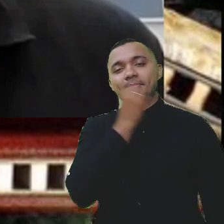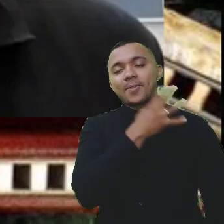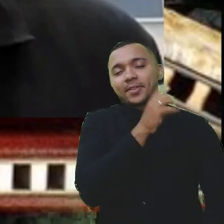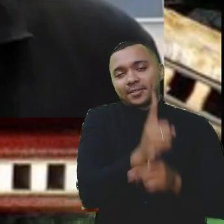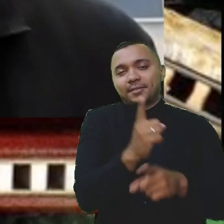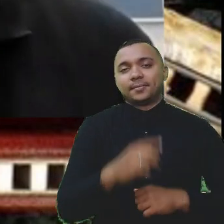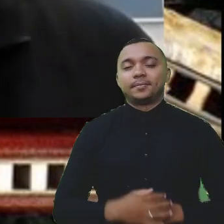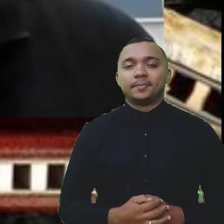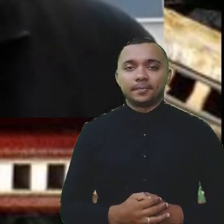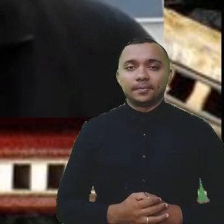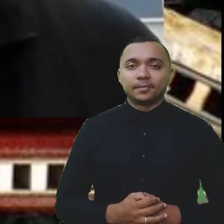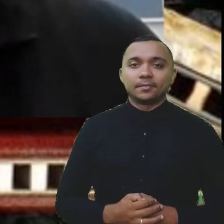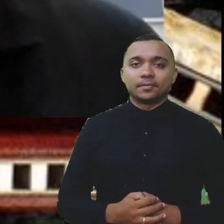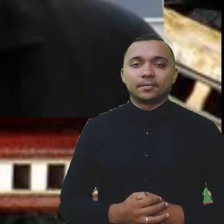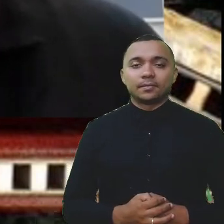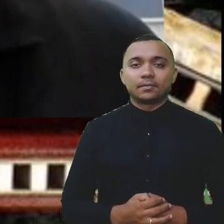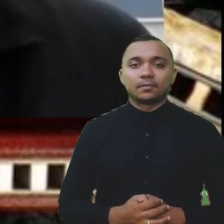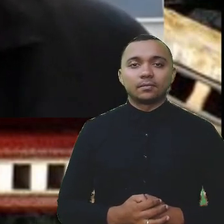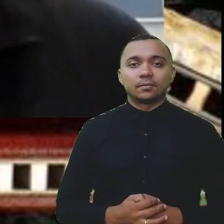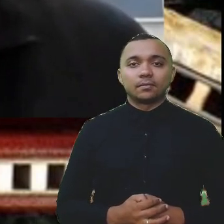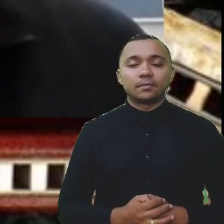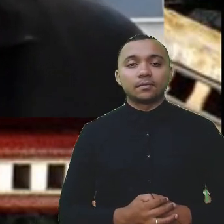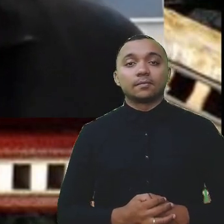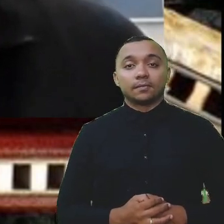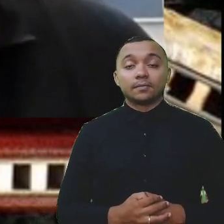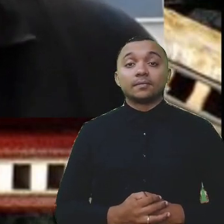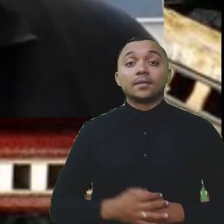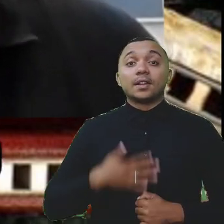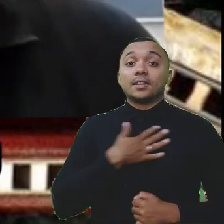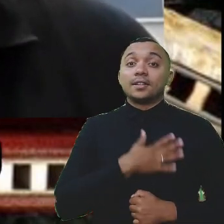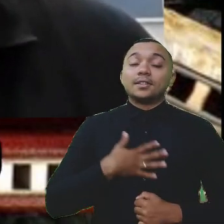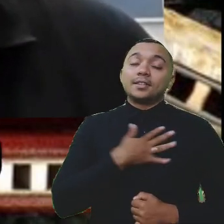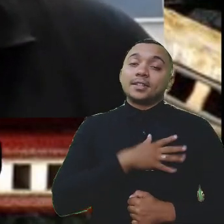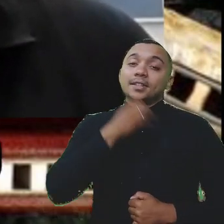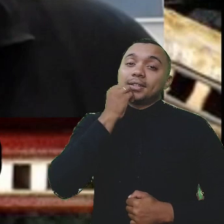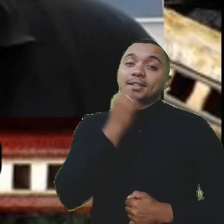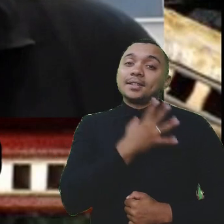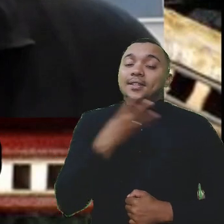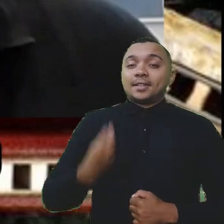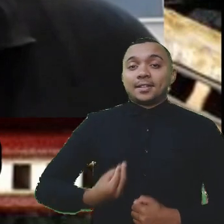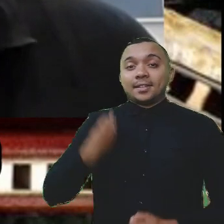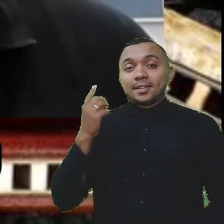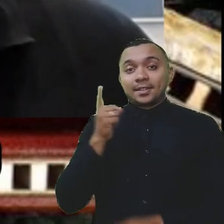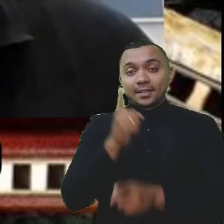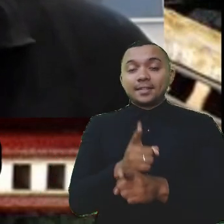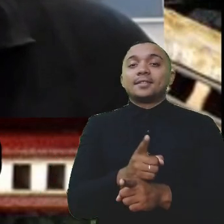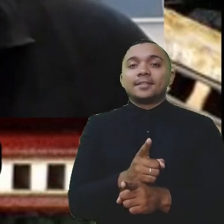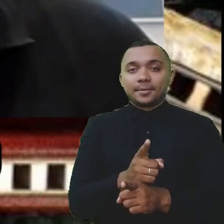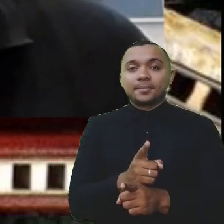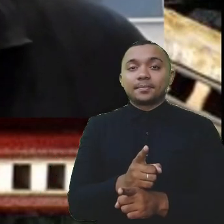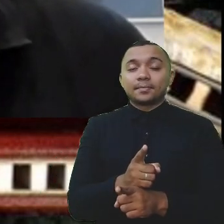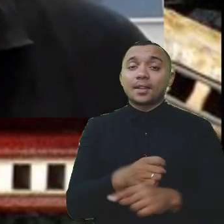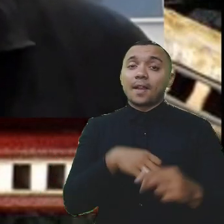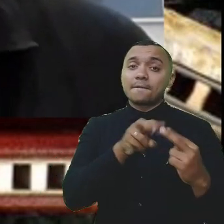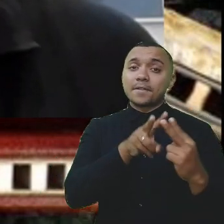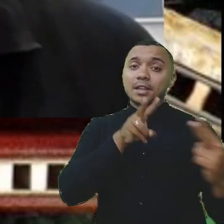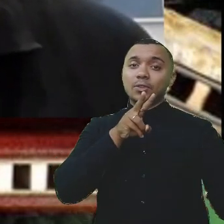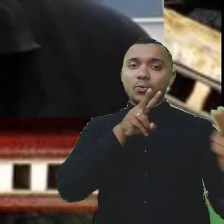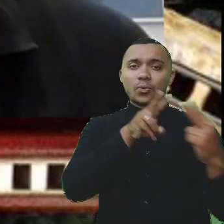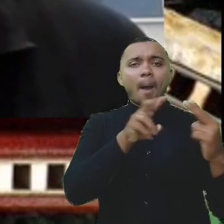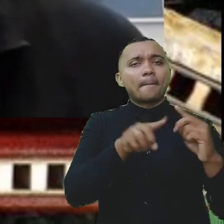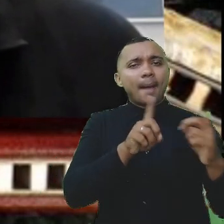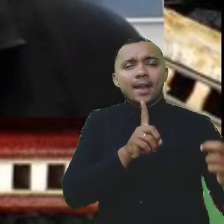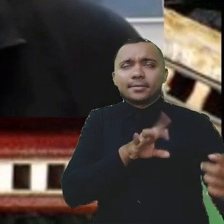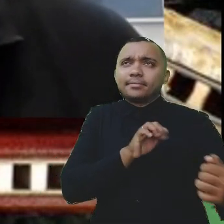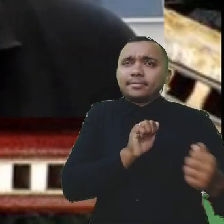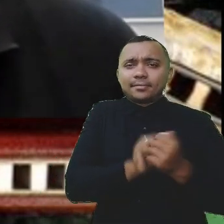pioneiro, sócio atleta. Enorme a gente poder estar junto. E mesmo que virtualmente, mas a gente estar junto é